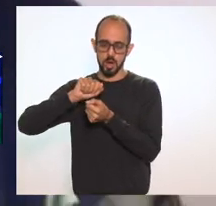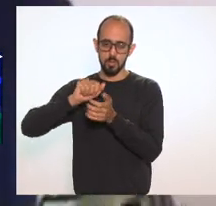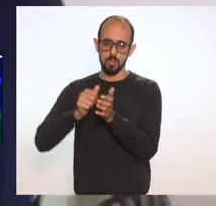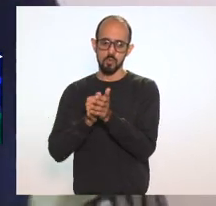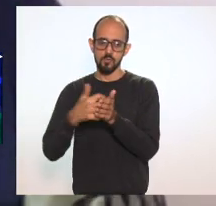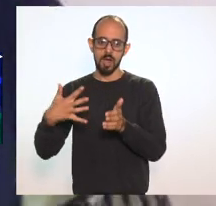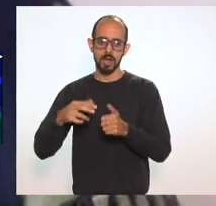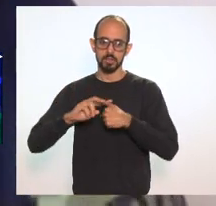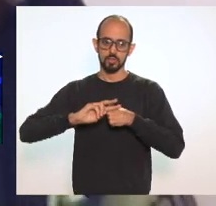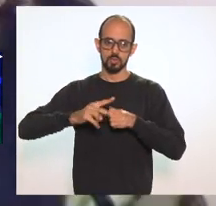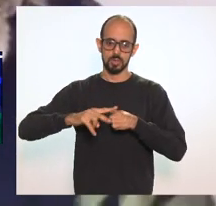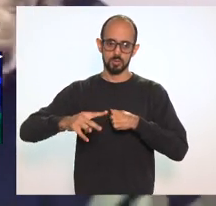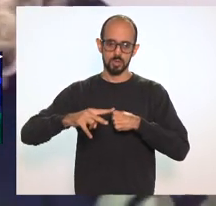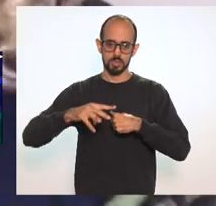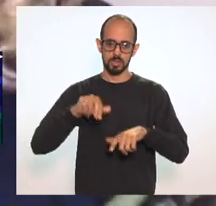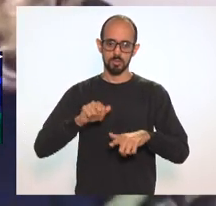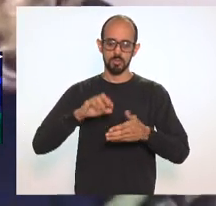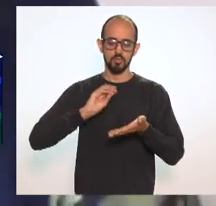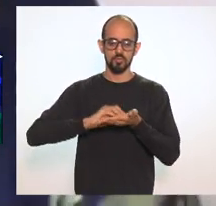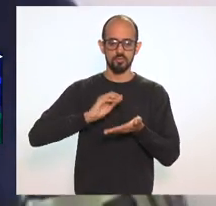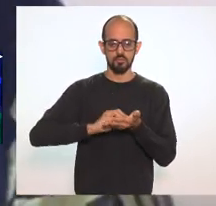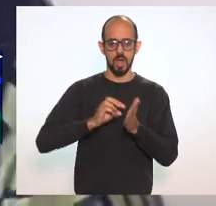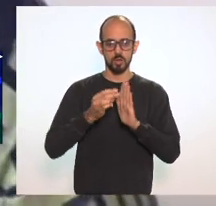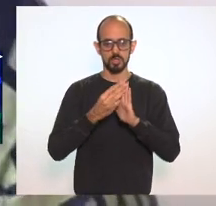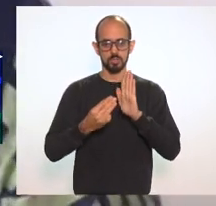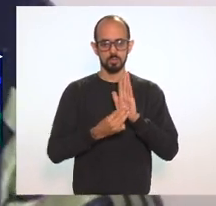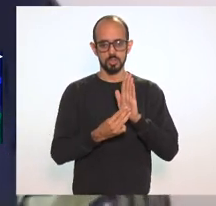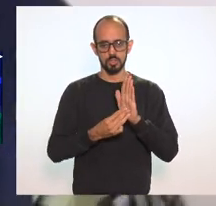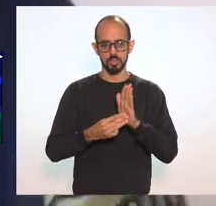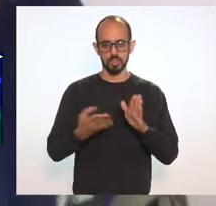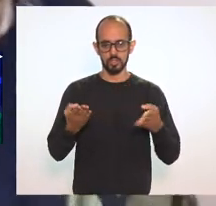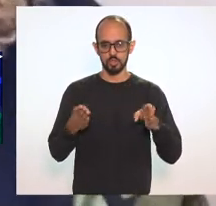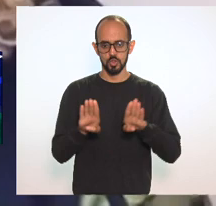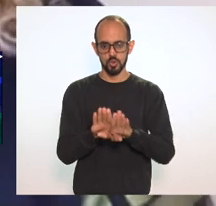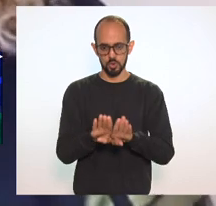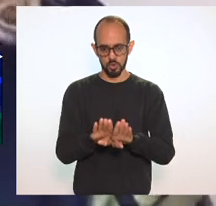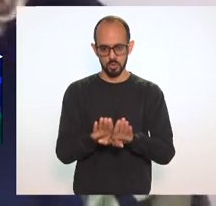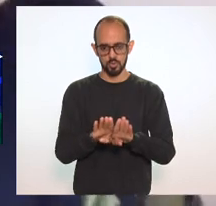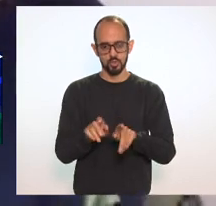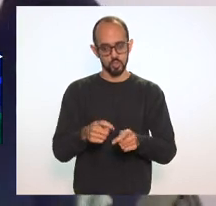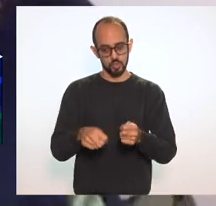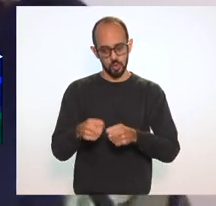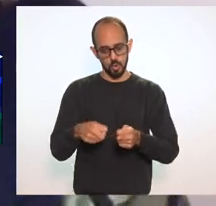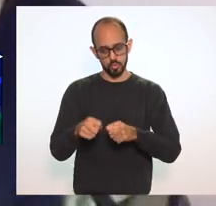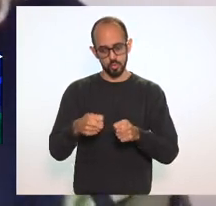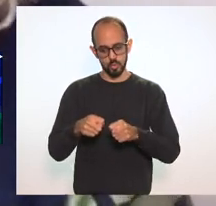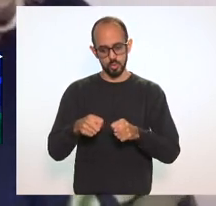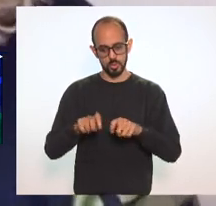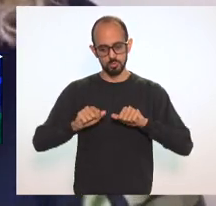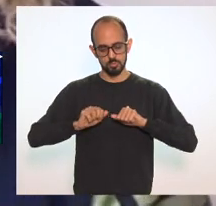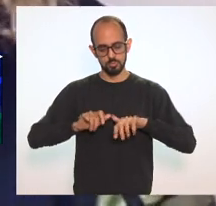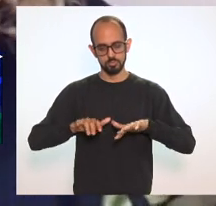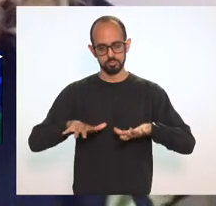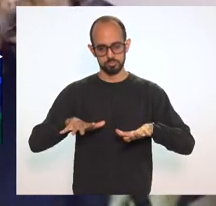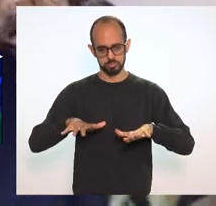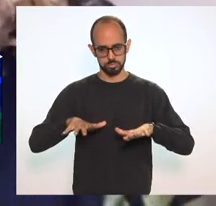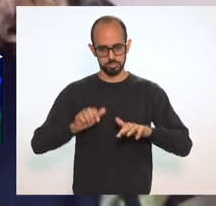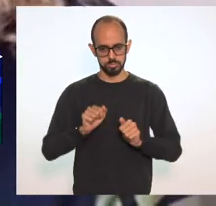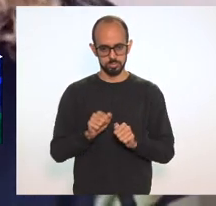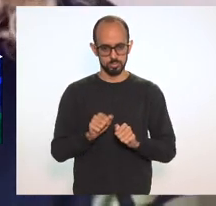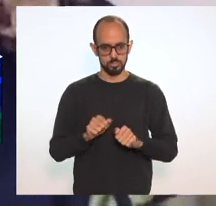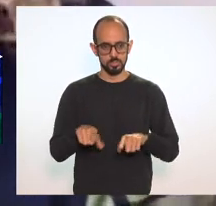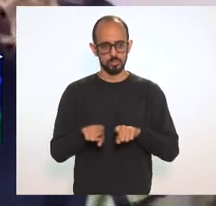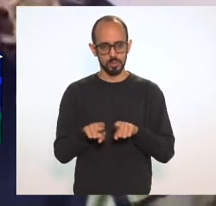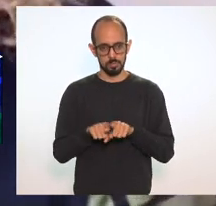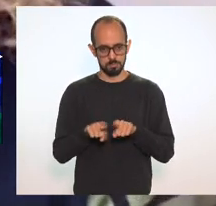né ausência de medidas de contenção e de controle da disseminação da academia e